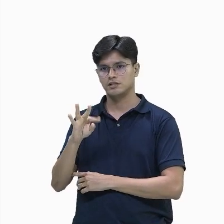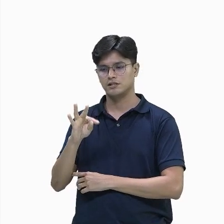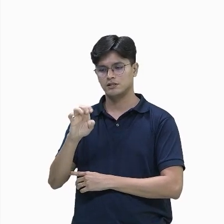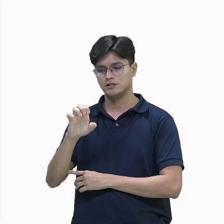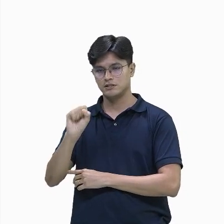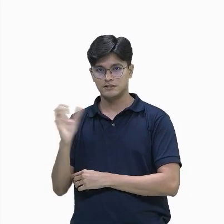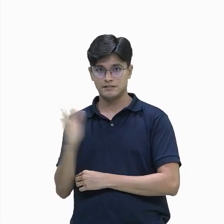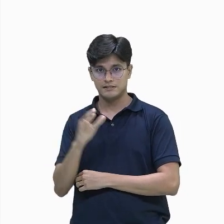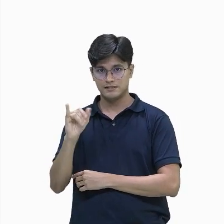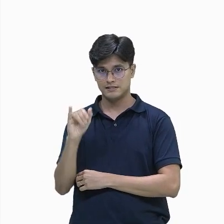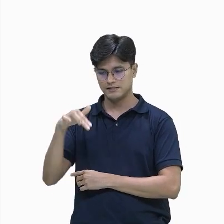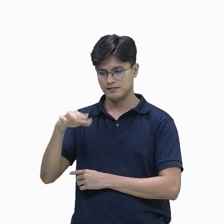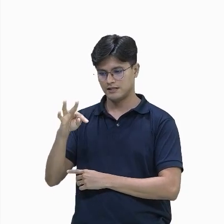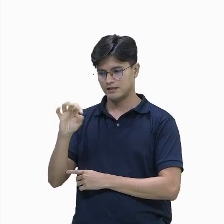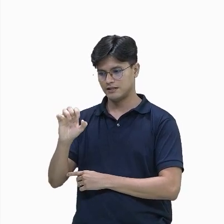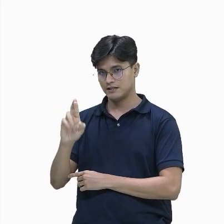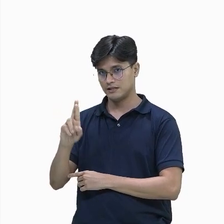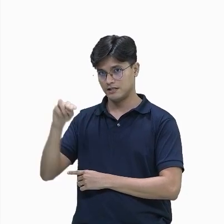e os agentes